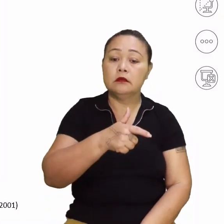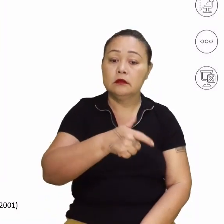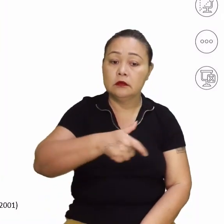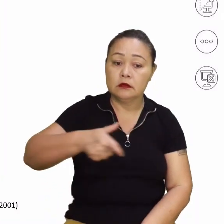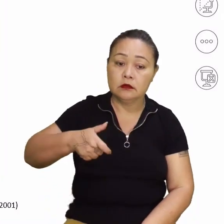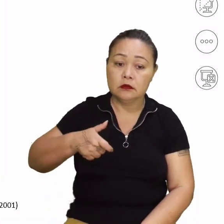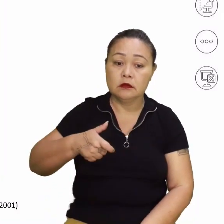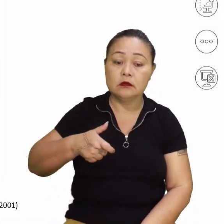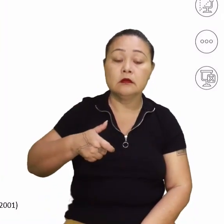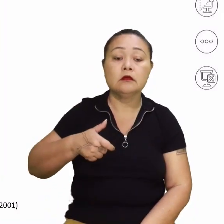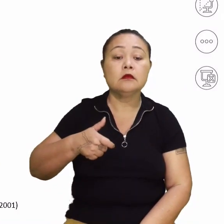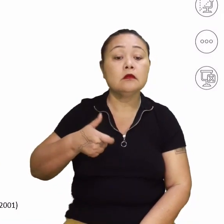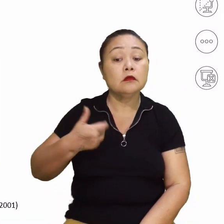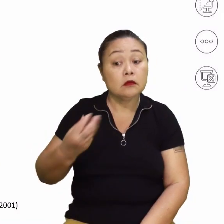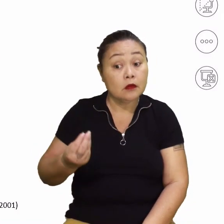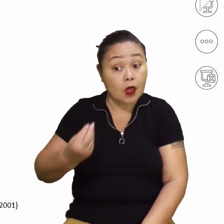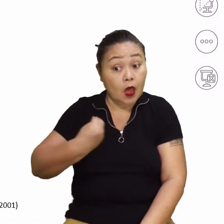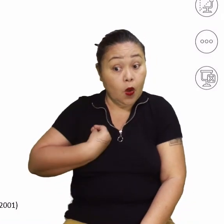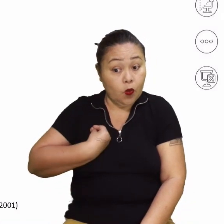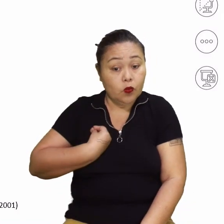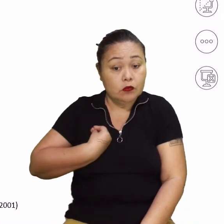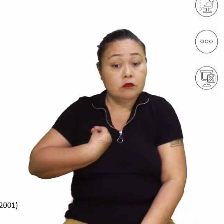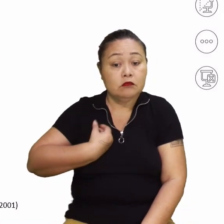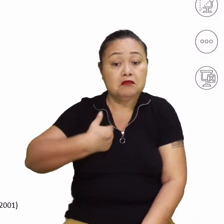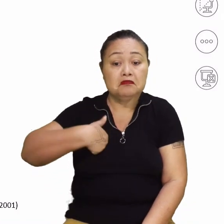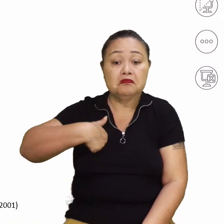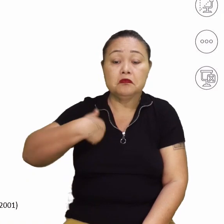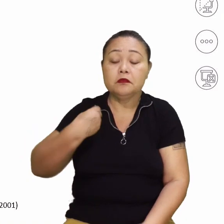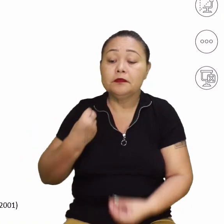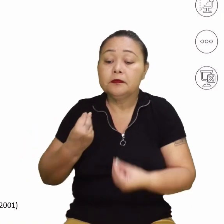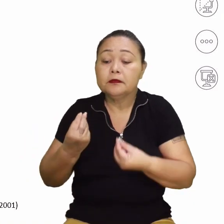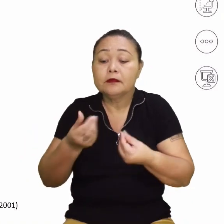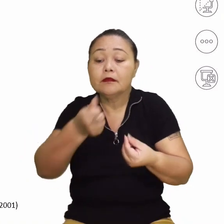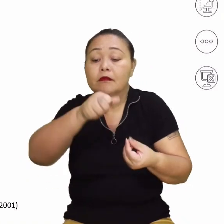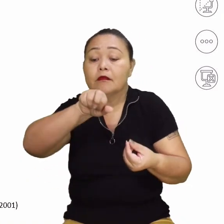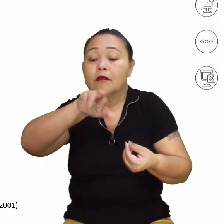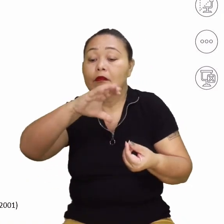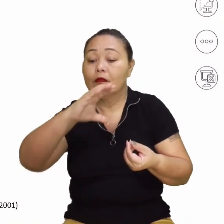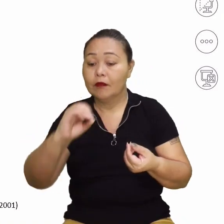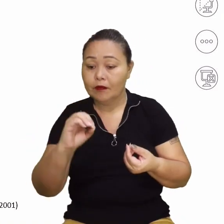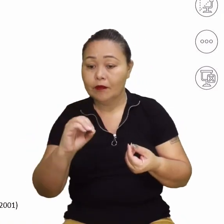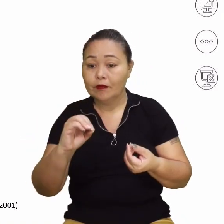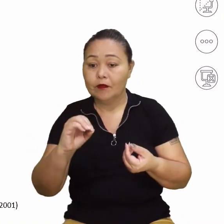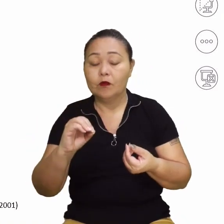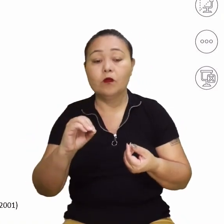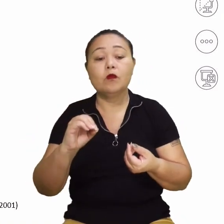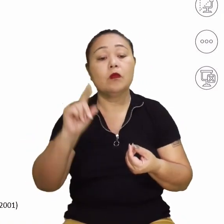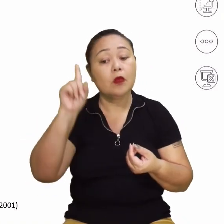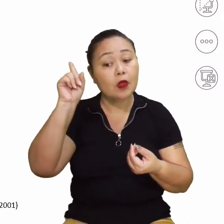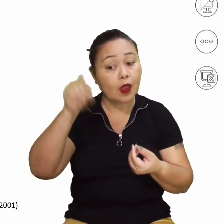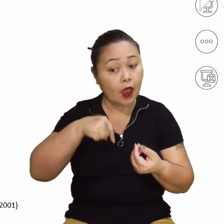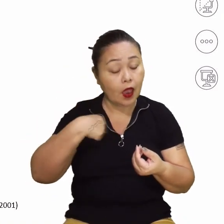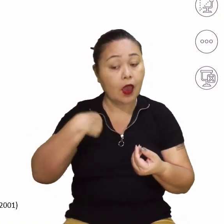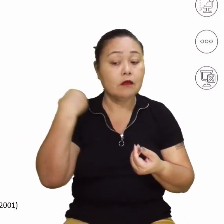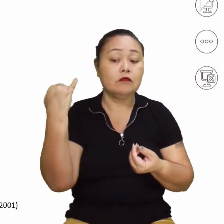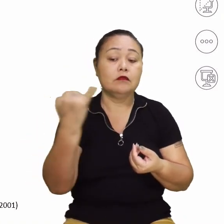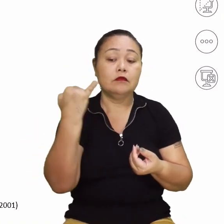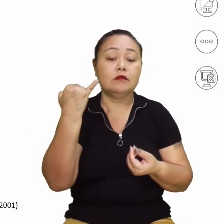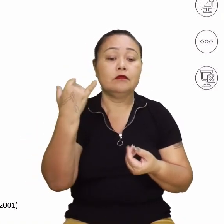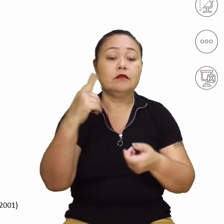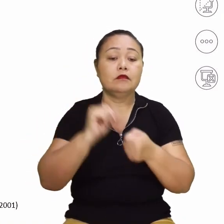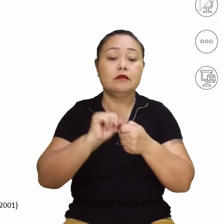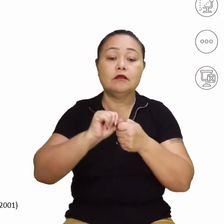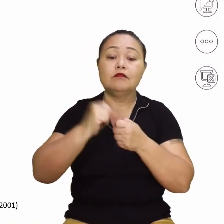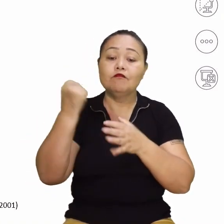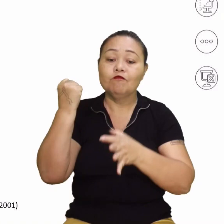e os cintas-largas se auto denominam o espíritos no arco arma fundamental pois